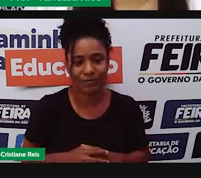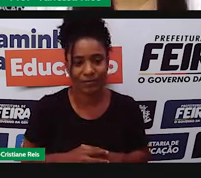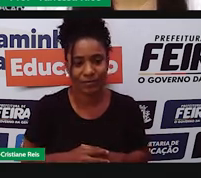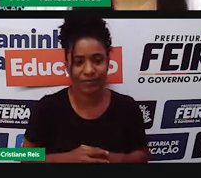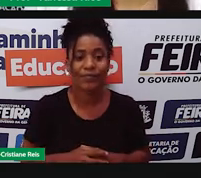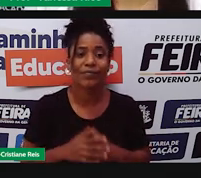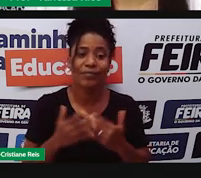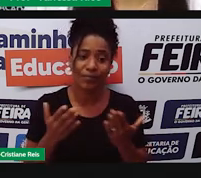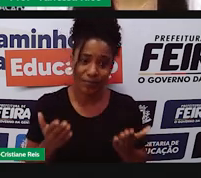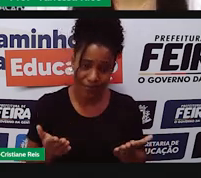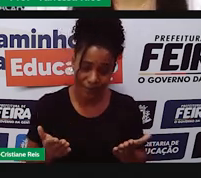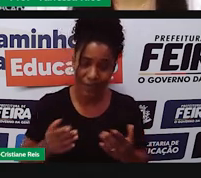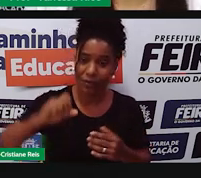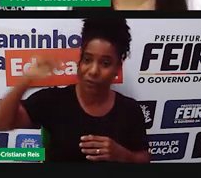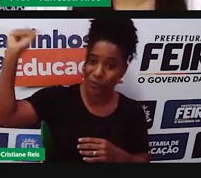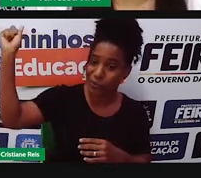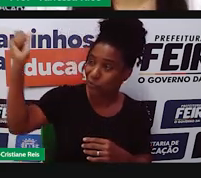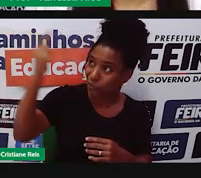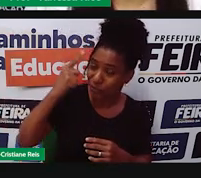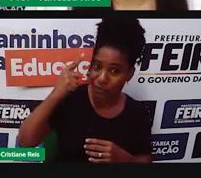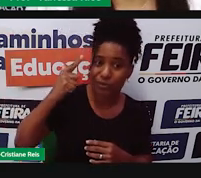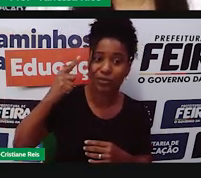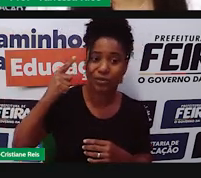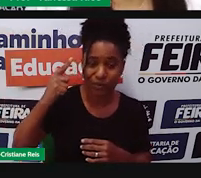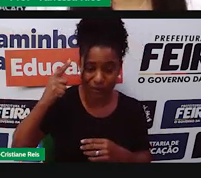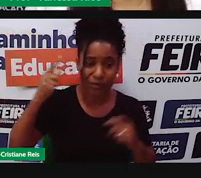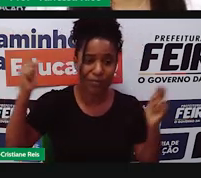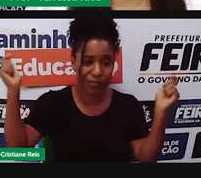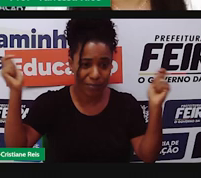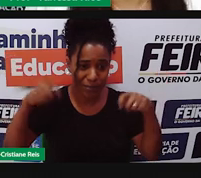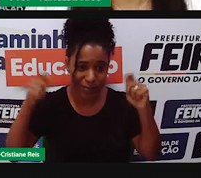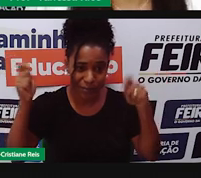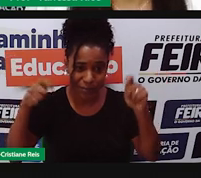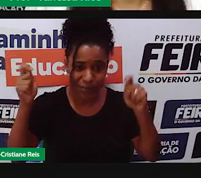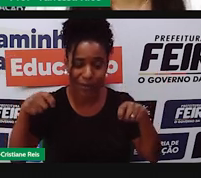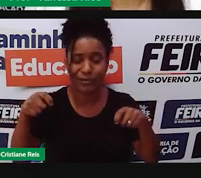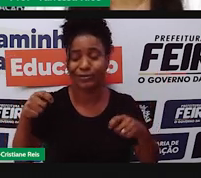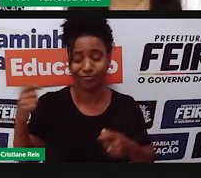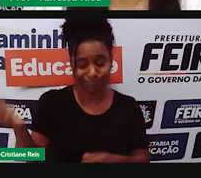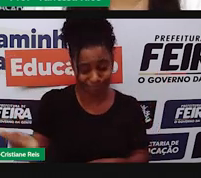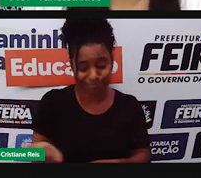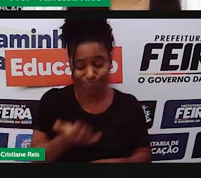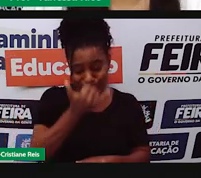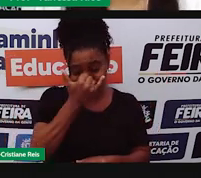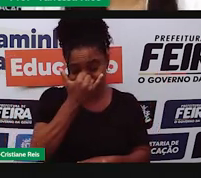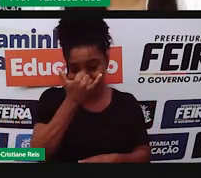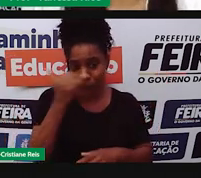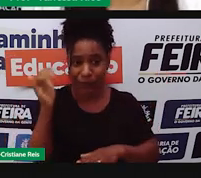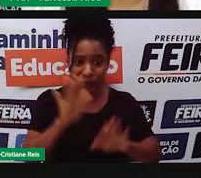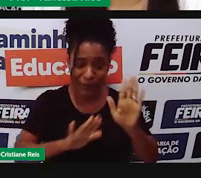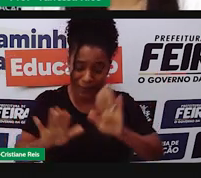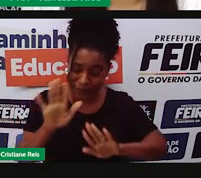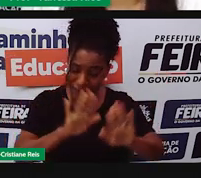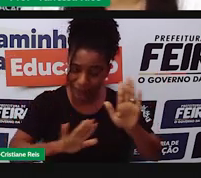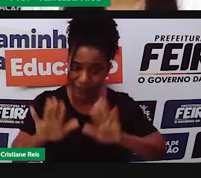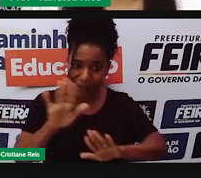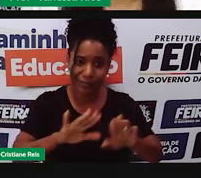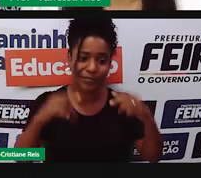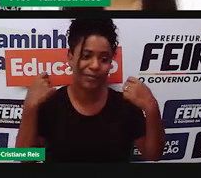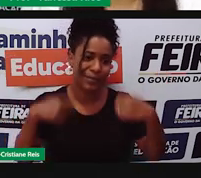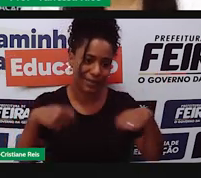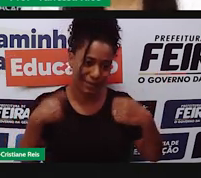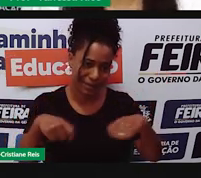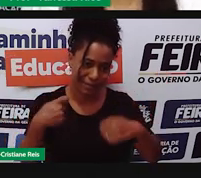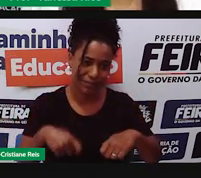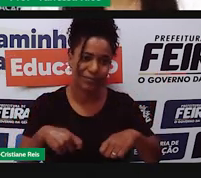eles podem prejudicar o nosso corpo, dependendo aí da forma como é que eu me exponho, do tempo também que